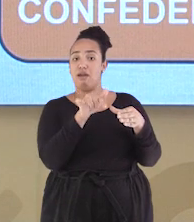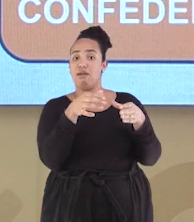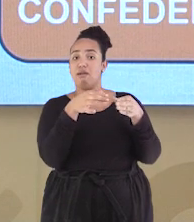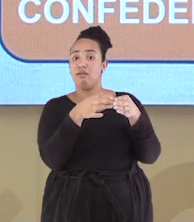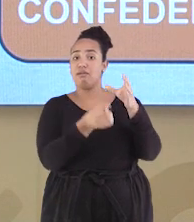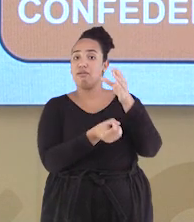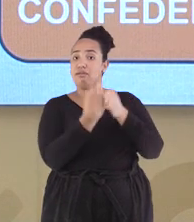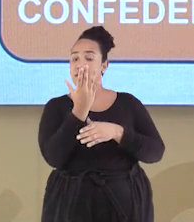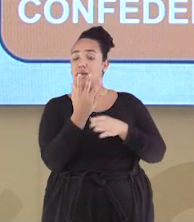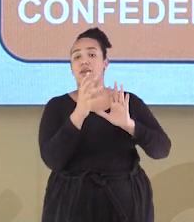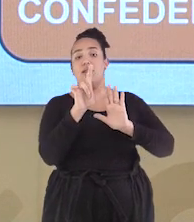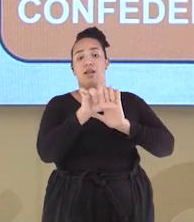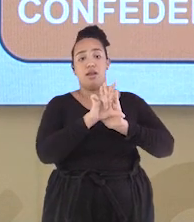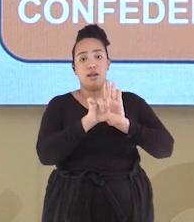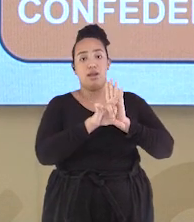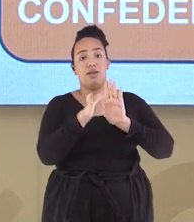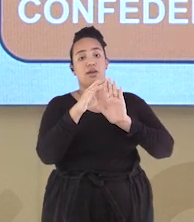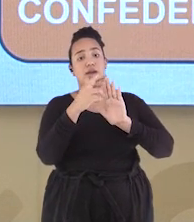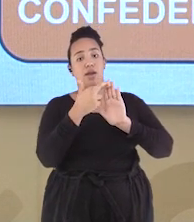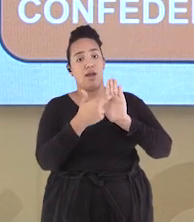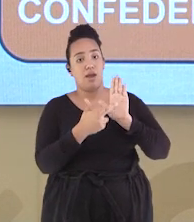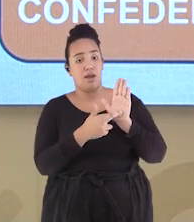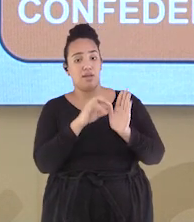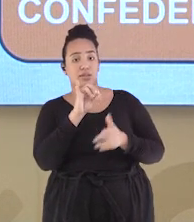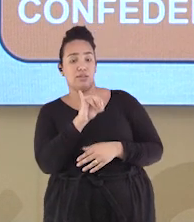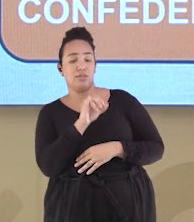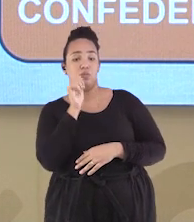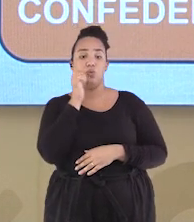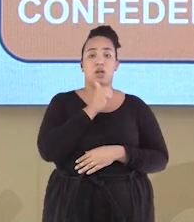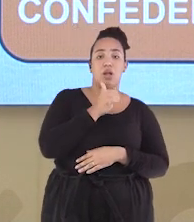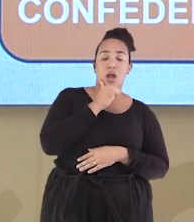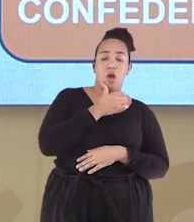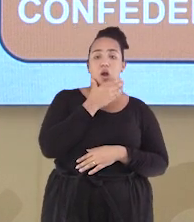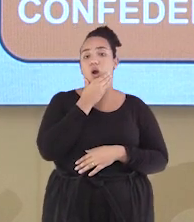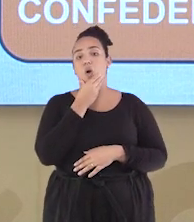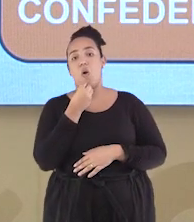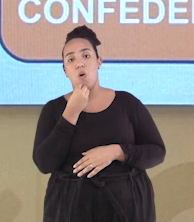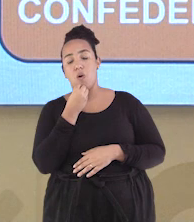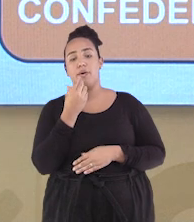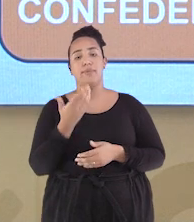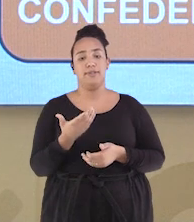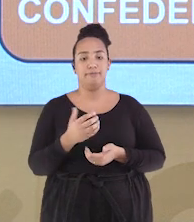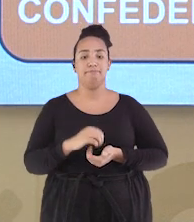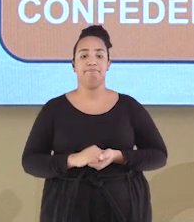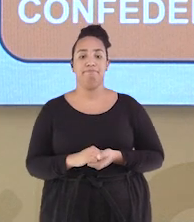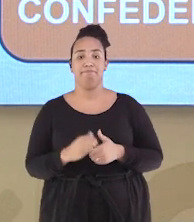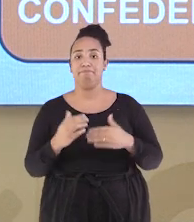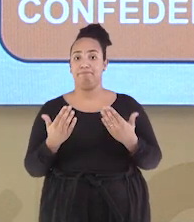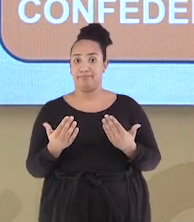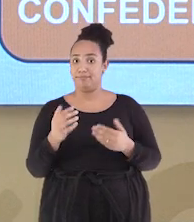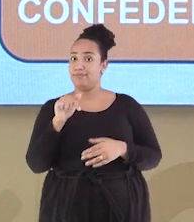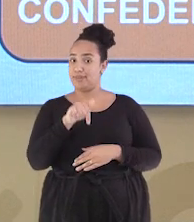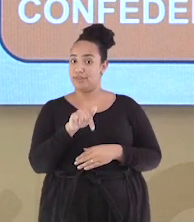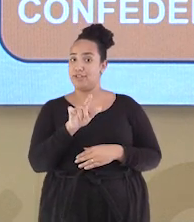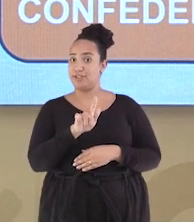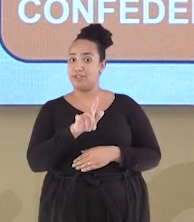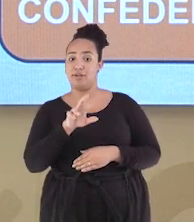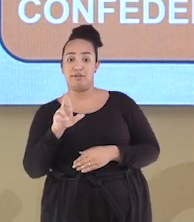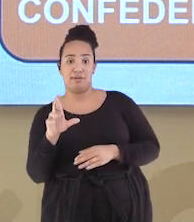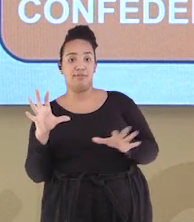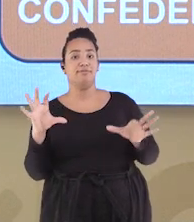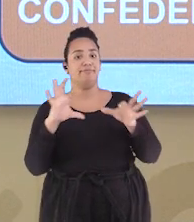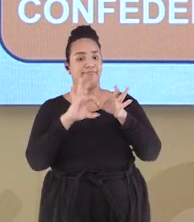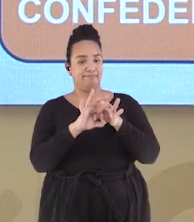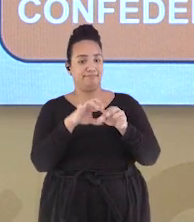por exemplo, as regras, se o esporte é feminino ou masculino, e entre outras particularidades. A GR